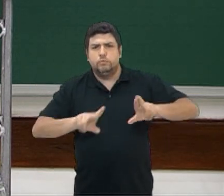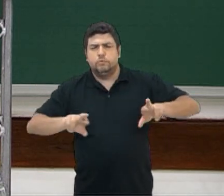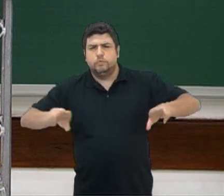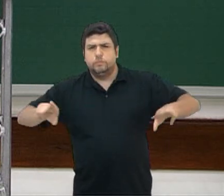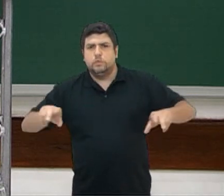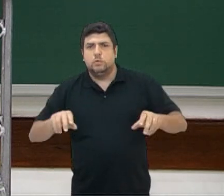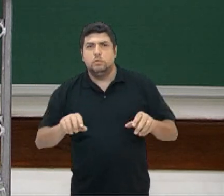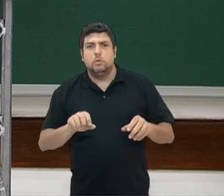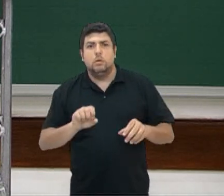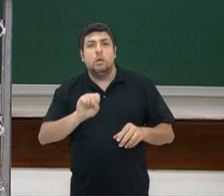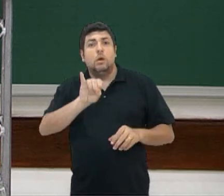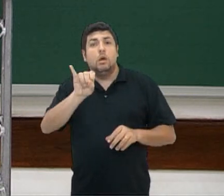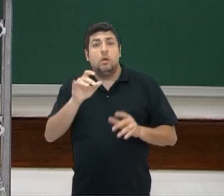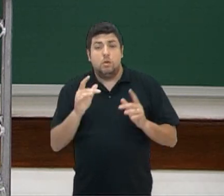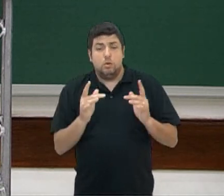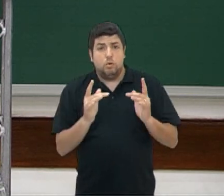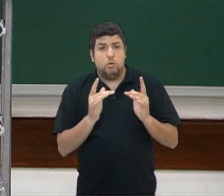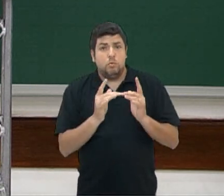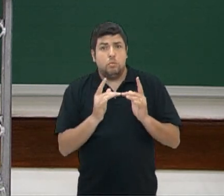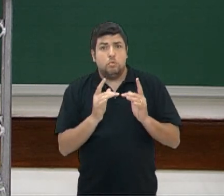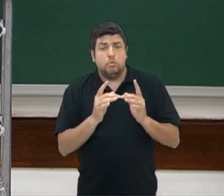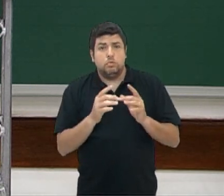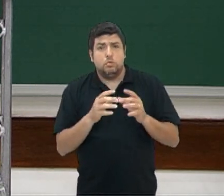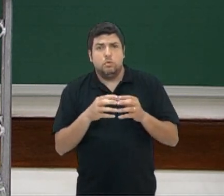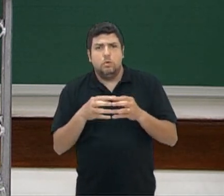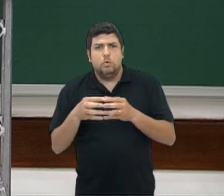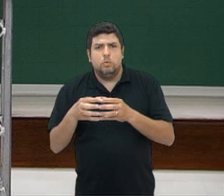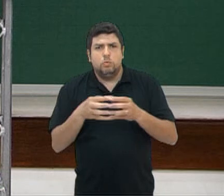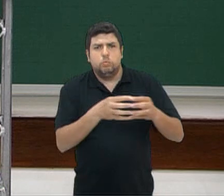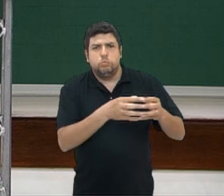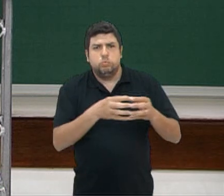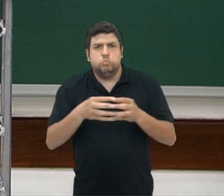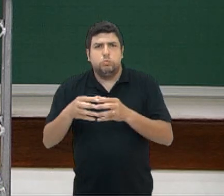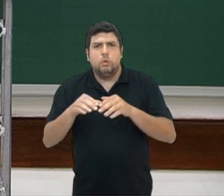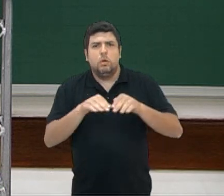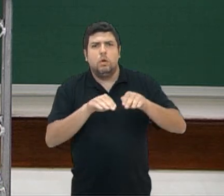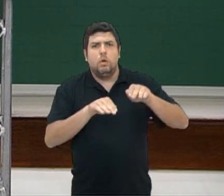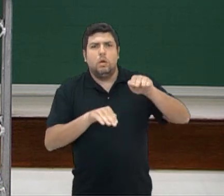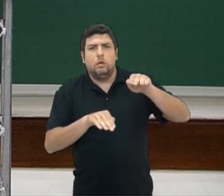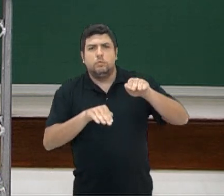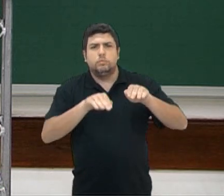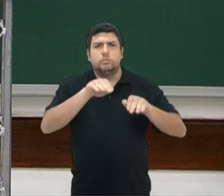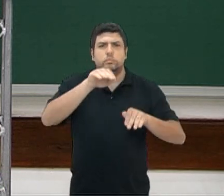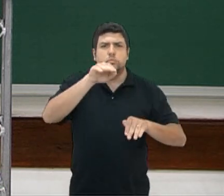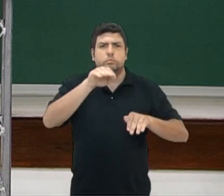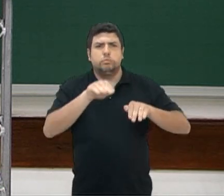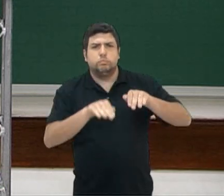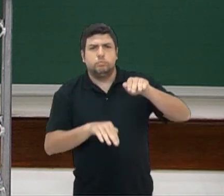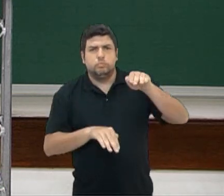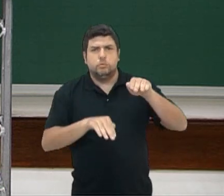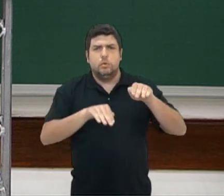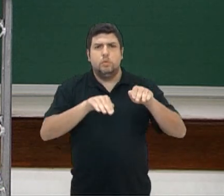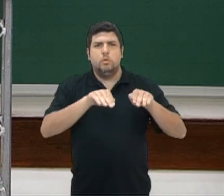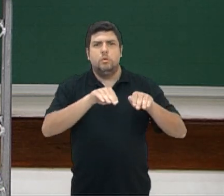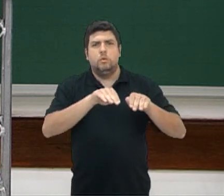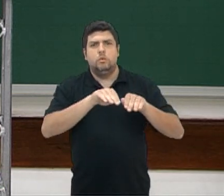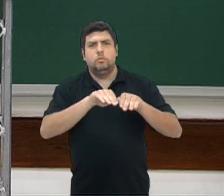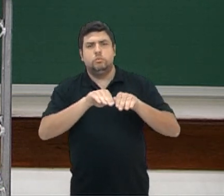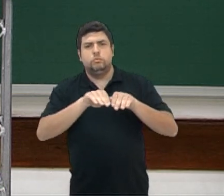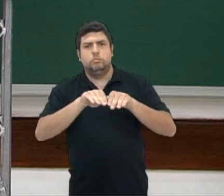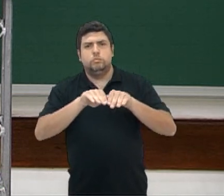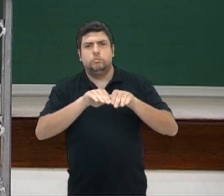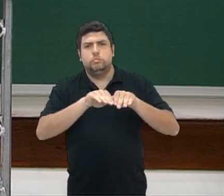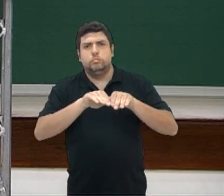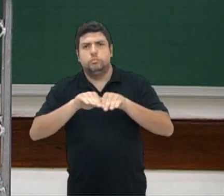ele vai estabilizar a temperatura e vai estar padronizando esse componente, onde a temperatura final vai ser igual para os